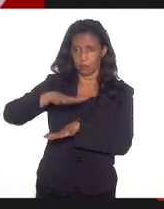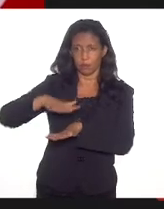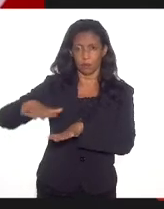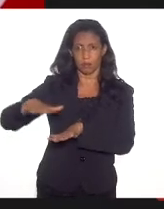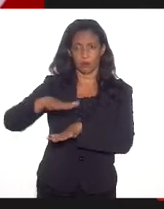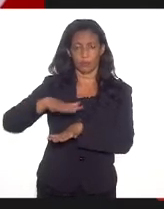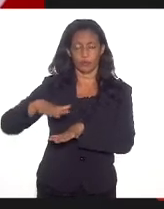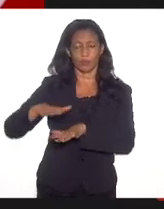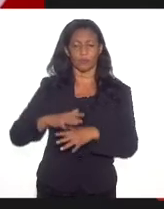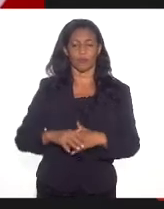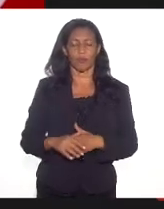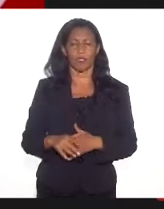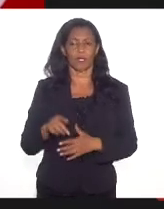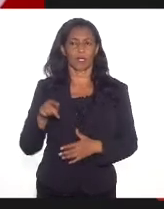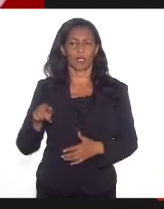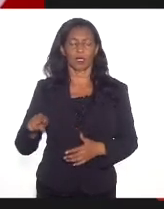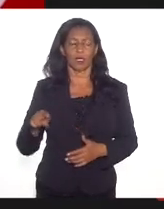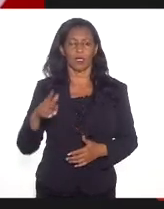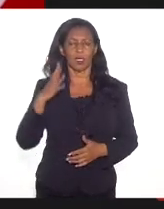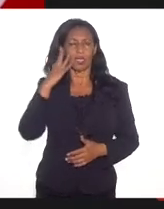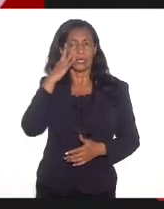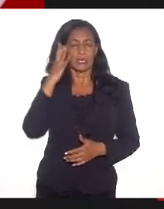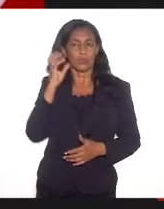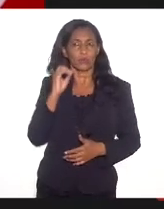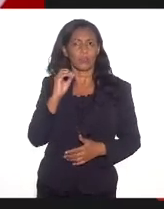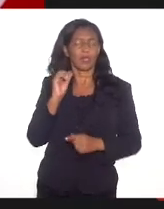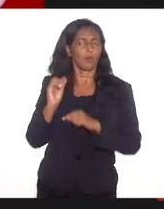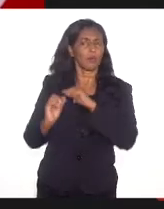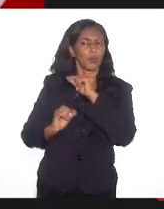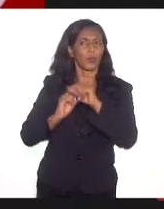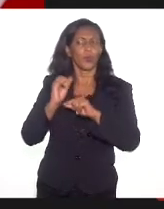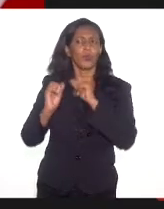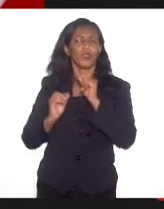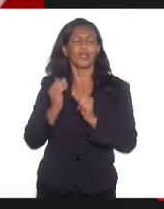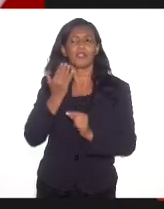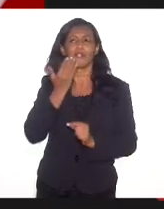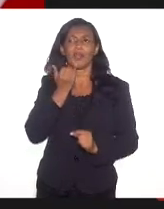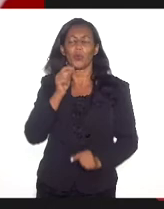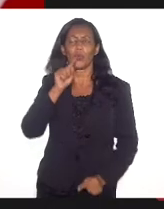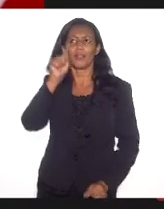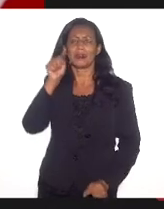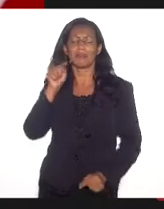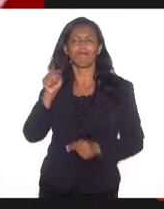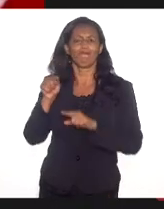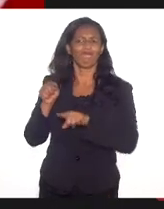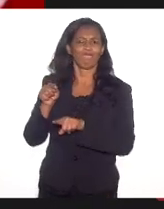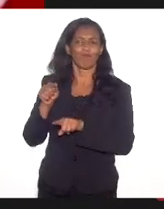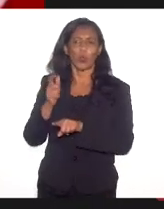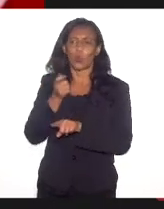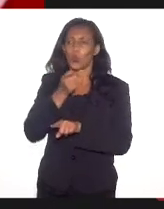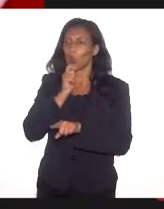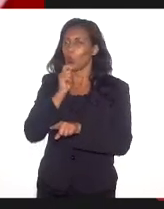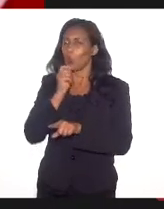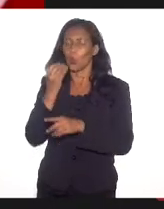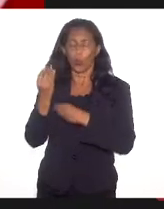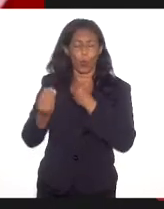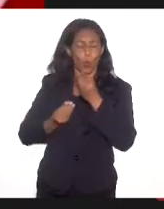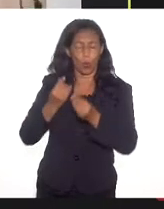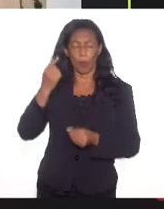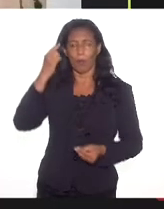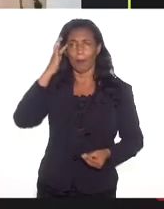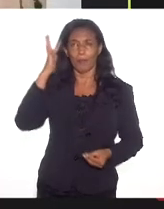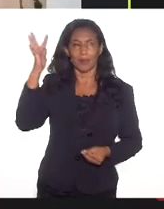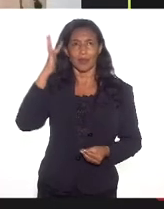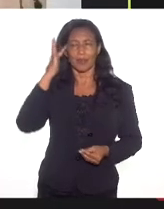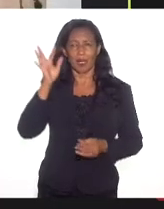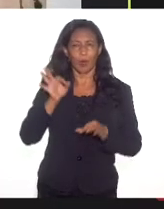não sabe o que vai comer que não tem comércio que não tem condições né de pensar e de